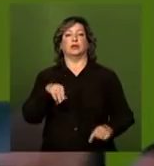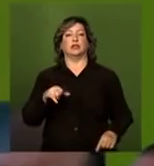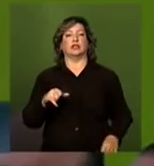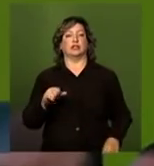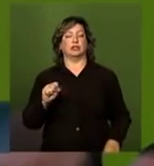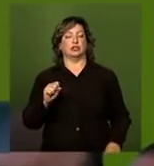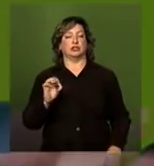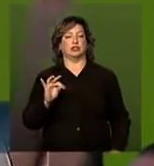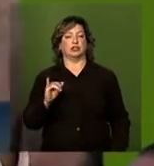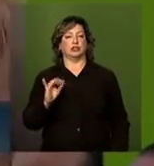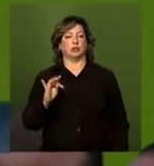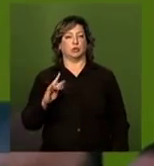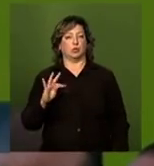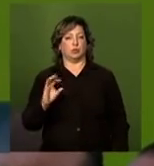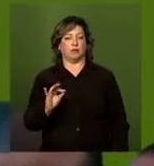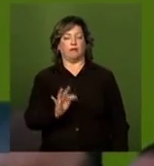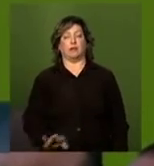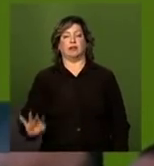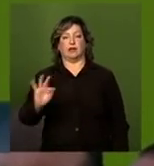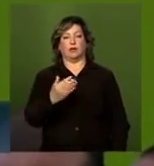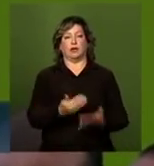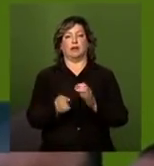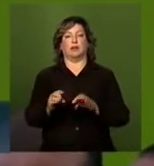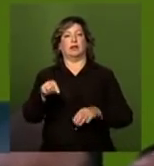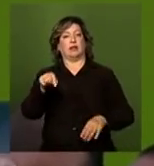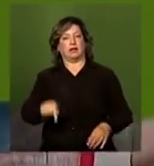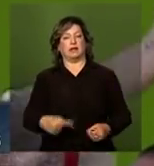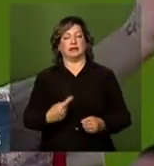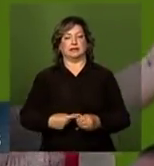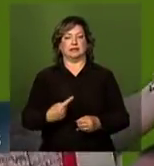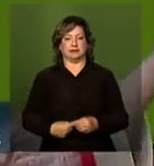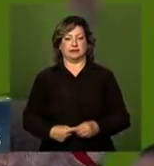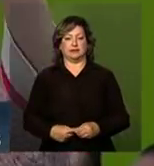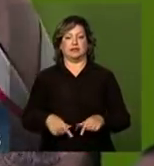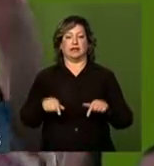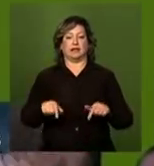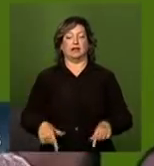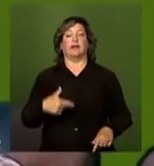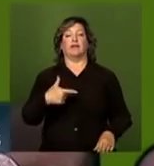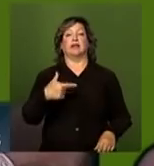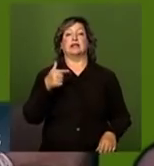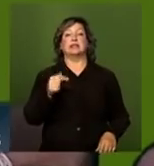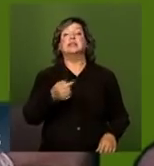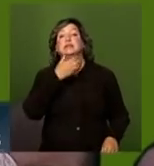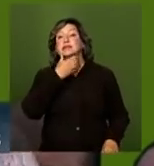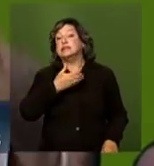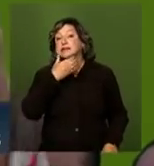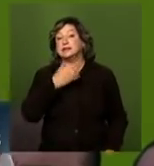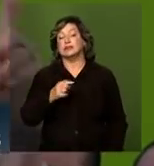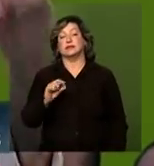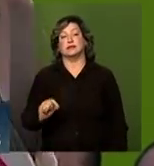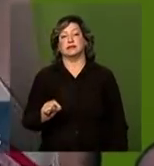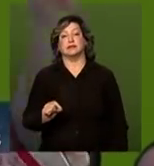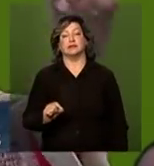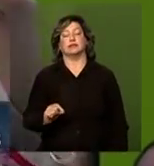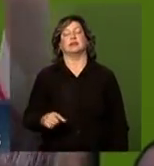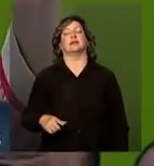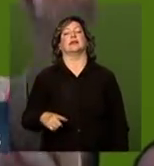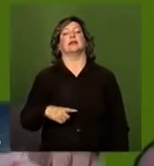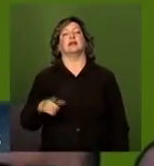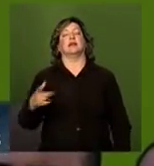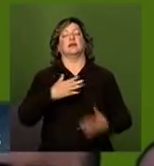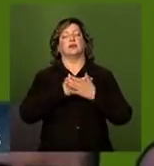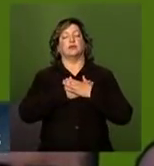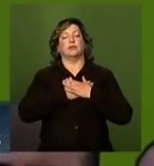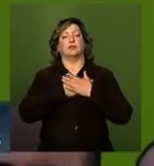Federal de Educação aqui em Governador Valadares e agora em 27 de Dezembro sendo solidária a